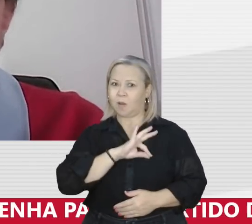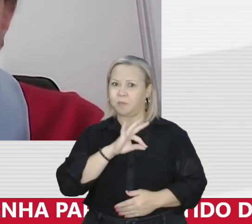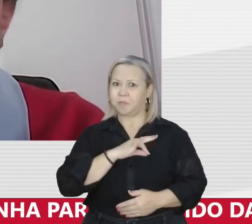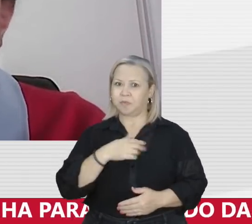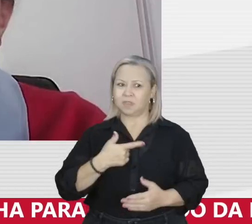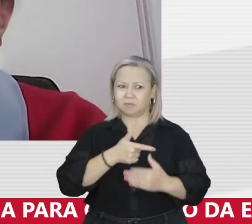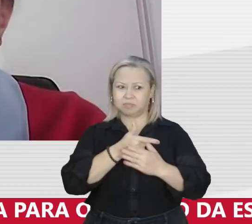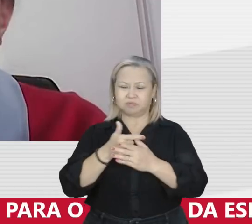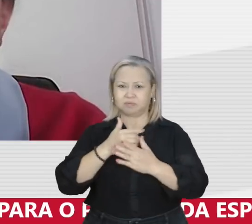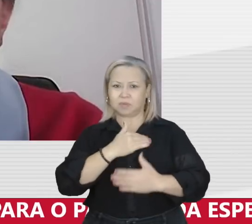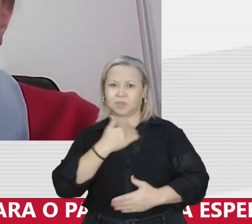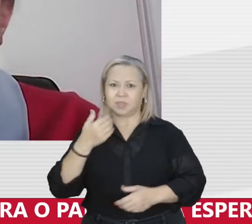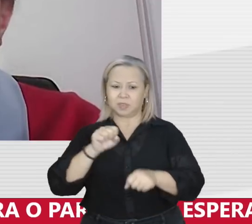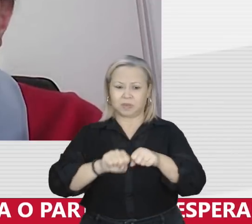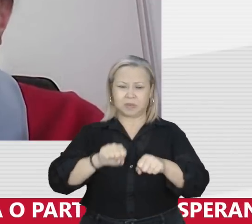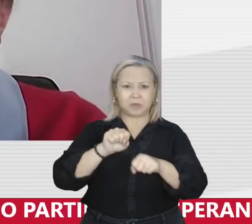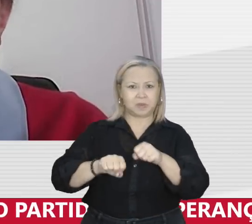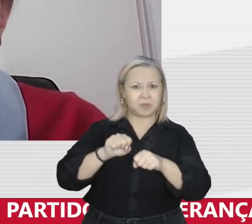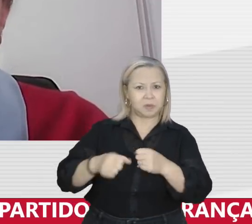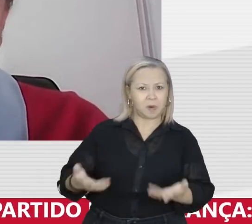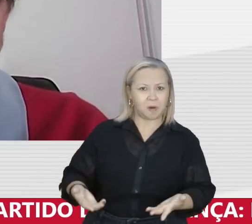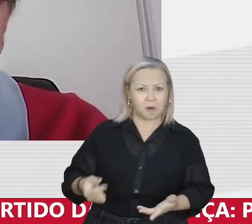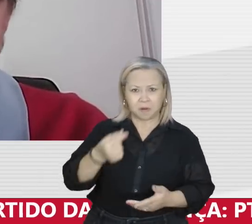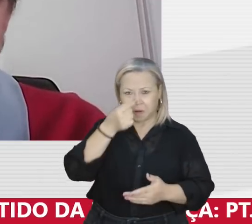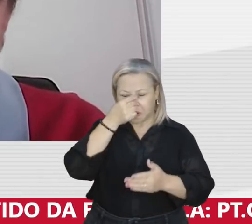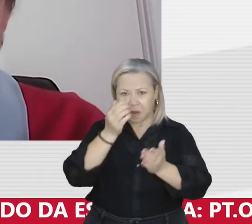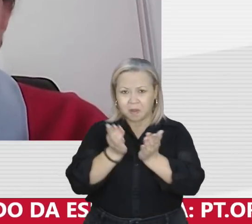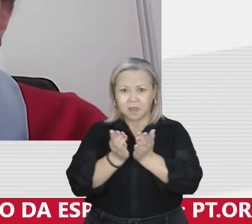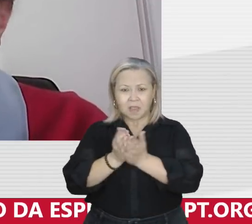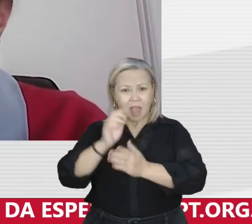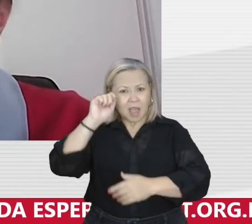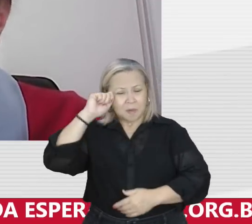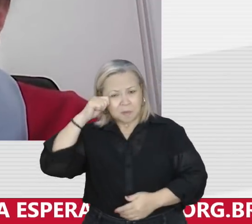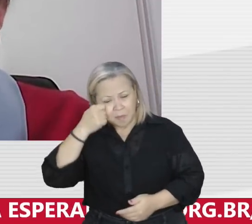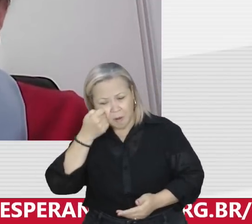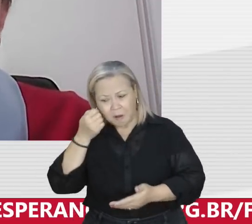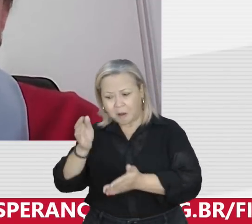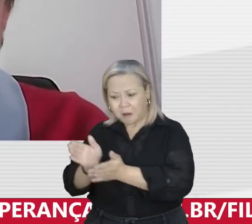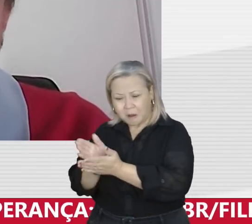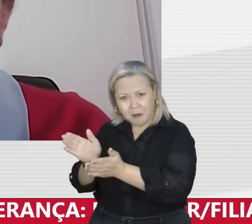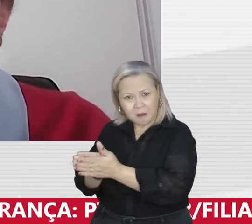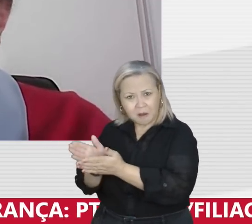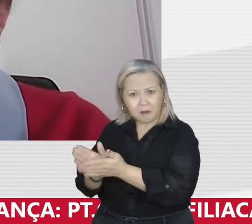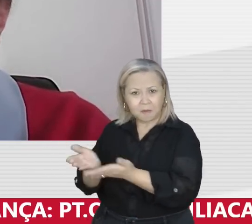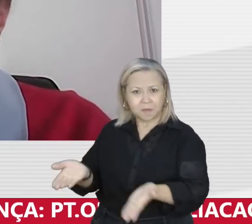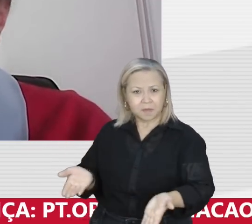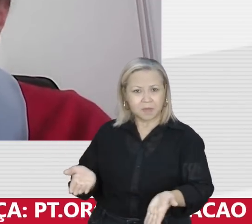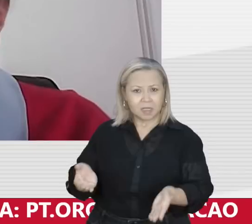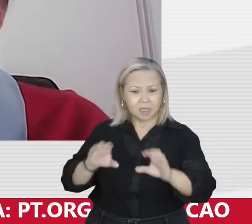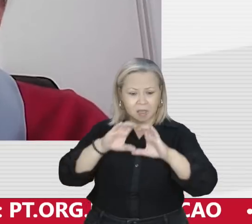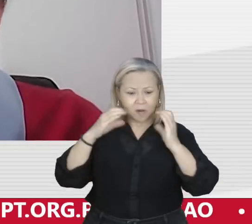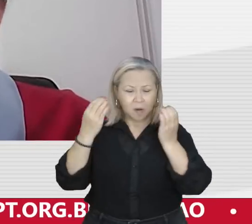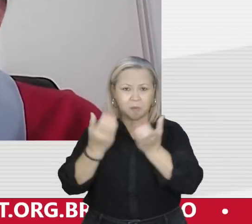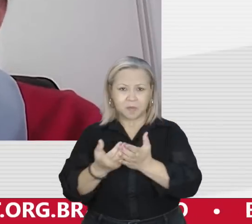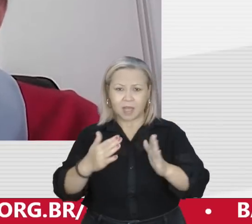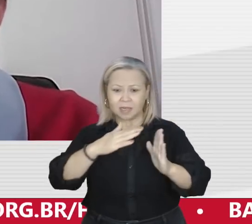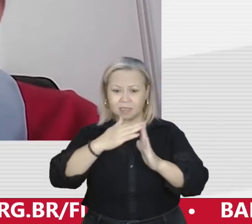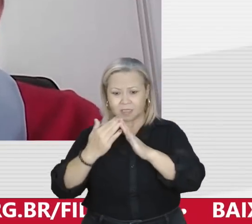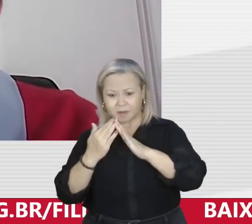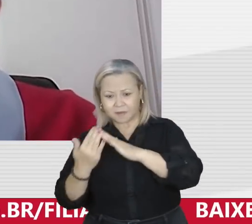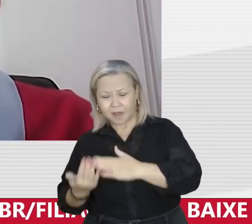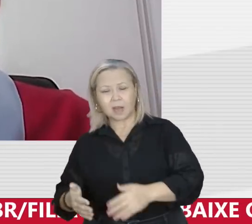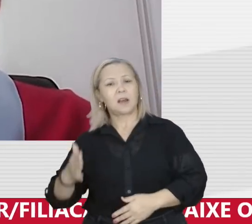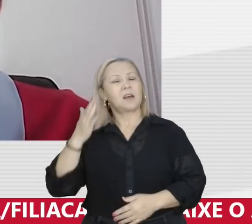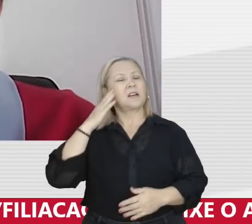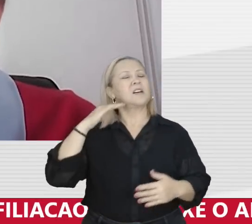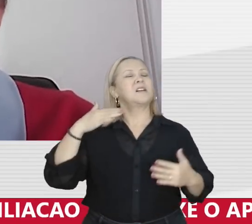das grandes cidades. A massa evangélica é pobre, é negra na periferia, nas favelas, nas comunidades, sabe